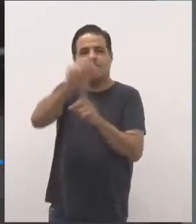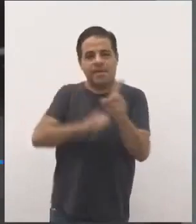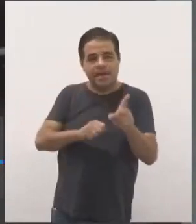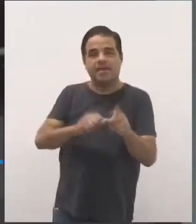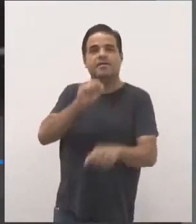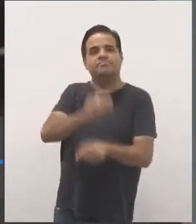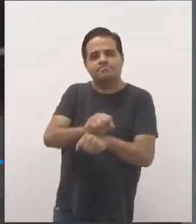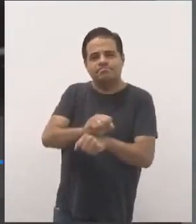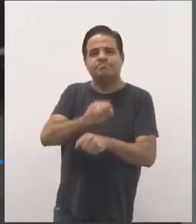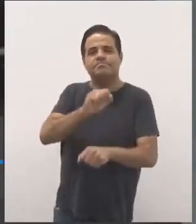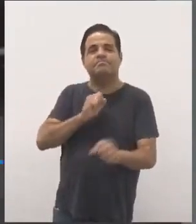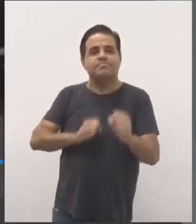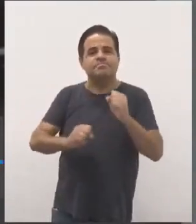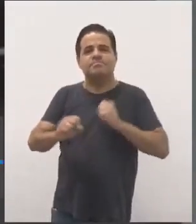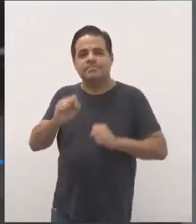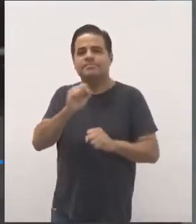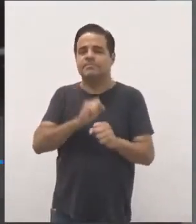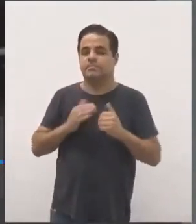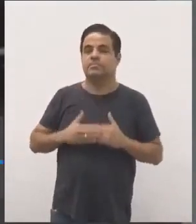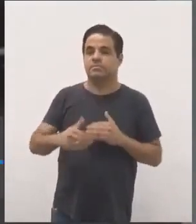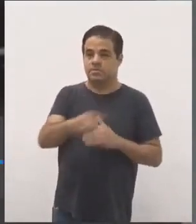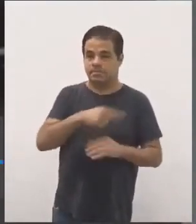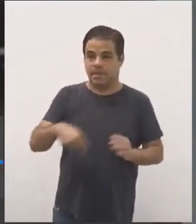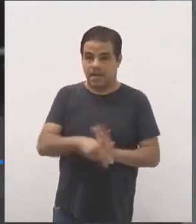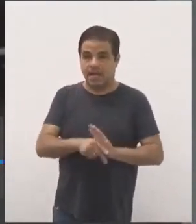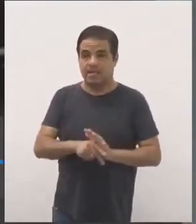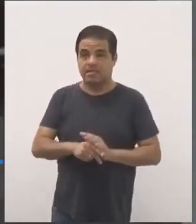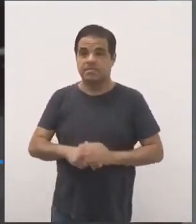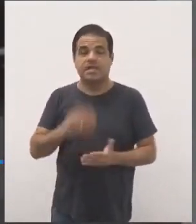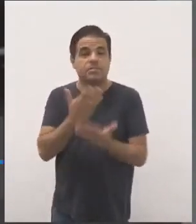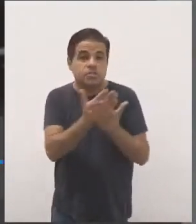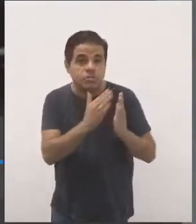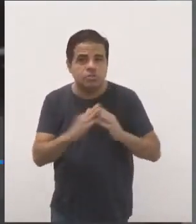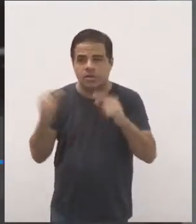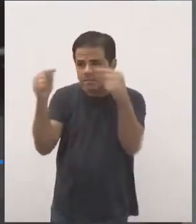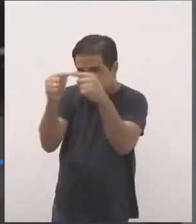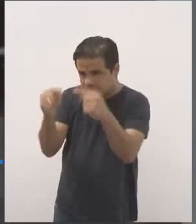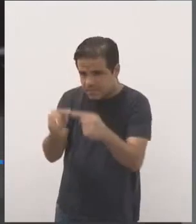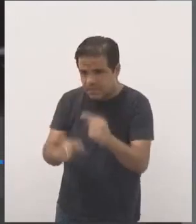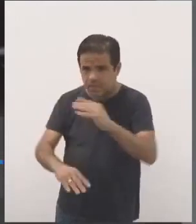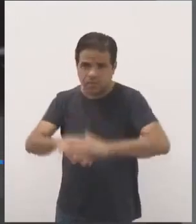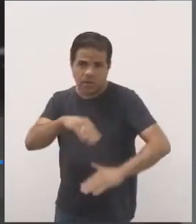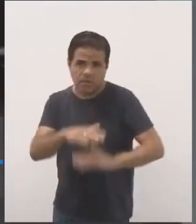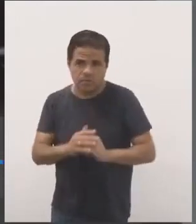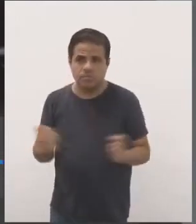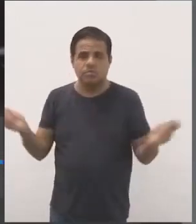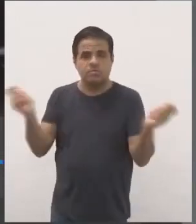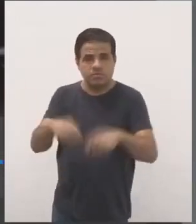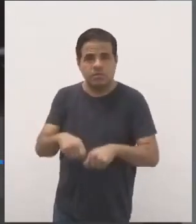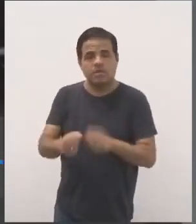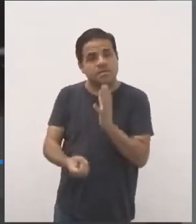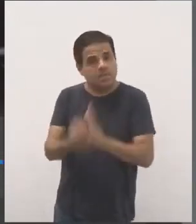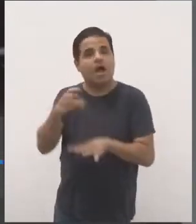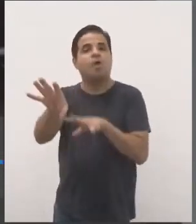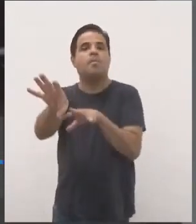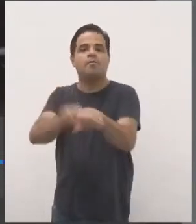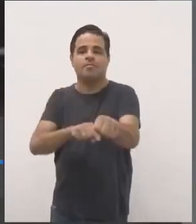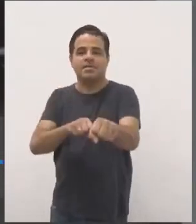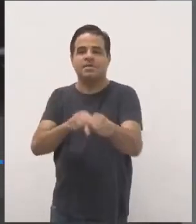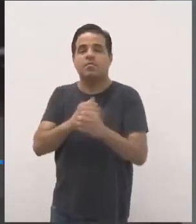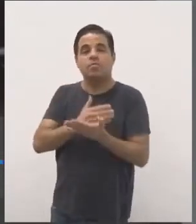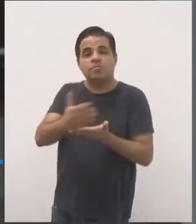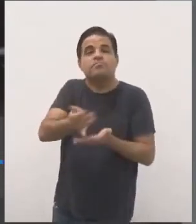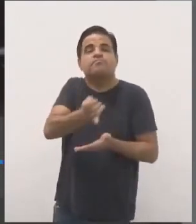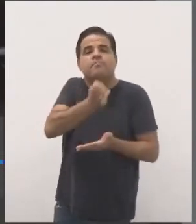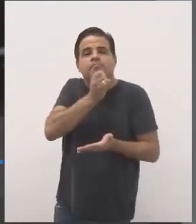nossa parte que, em as escolas, aplicando, né, algumas ações, que a gente possa fazer uma formação partindo de